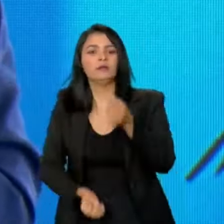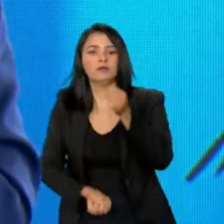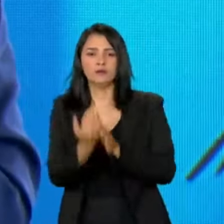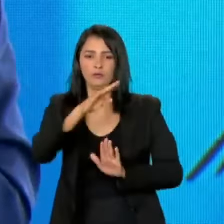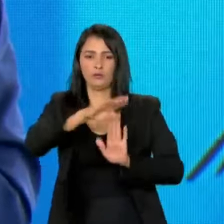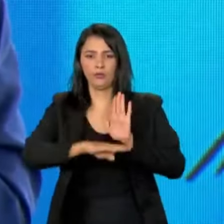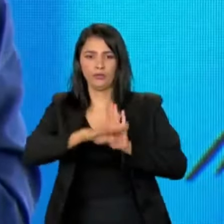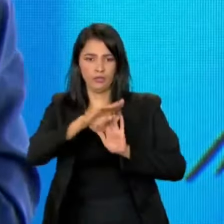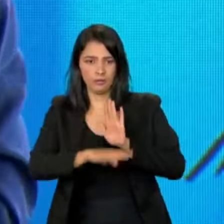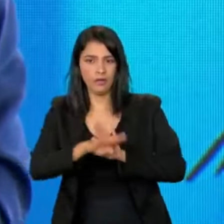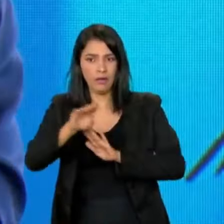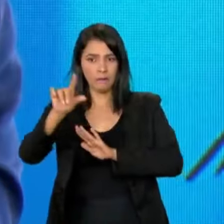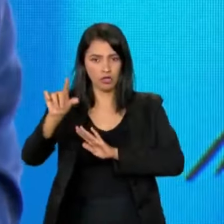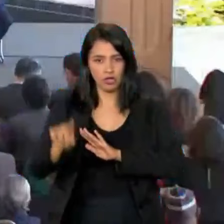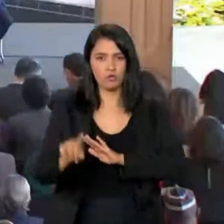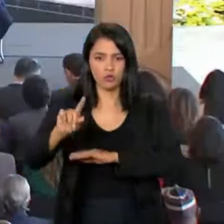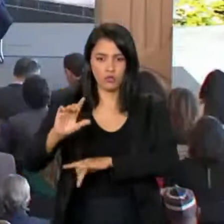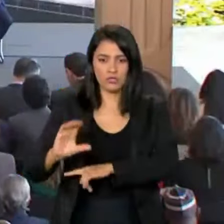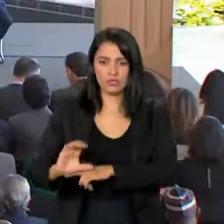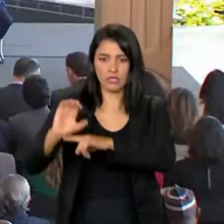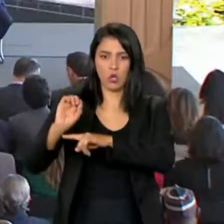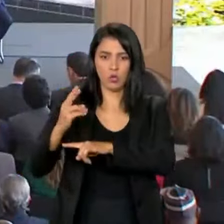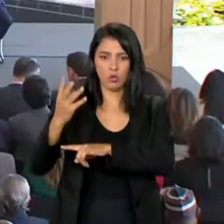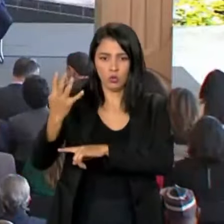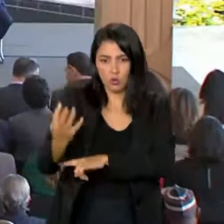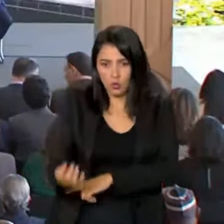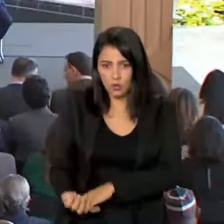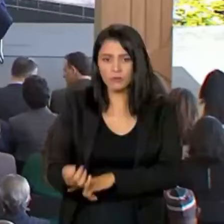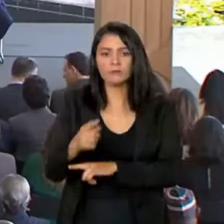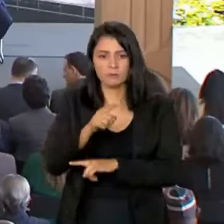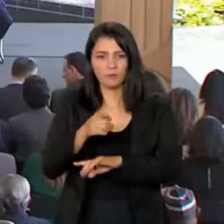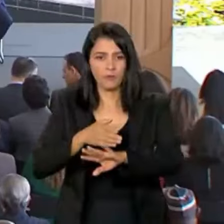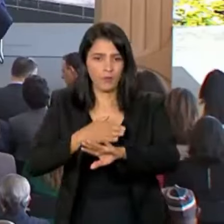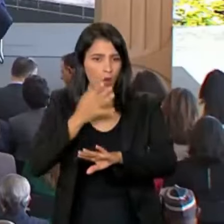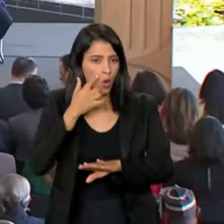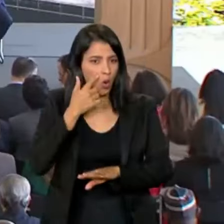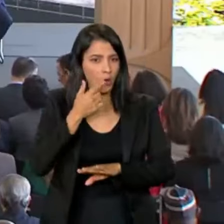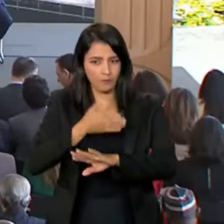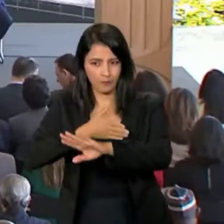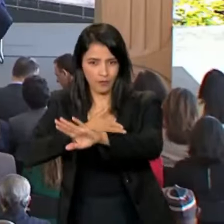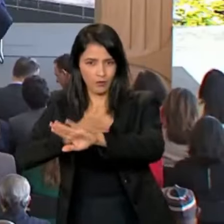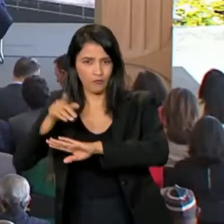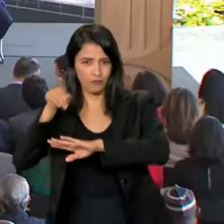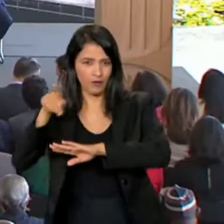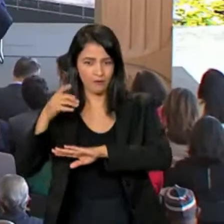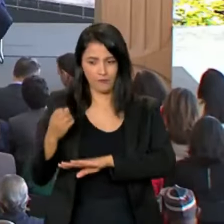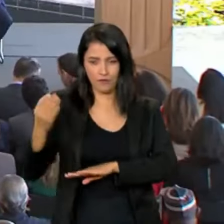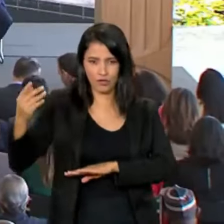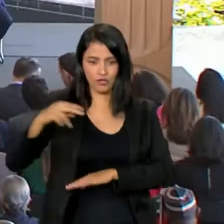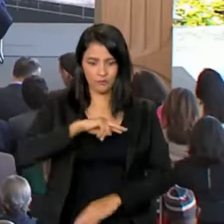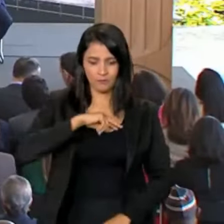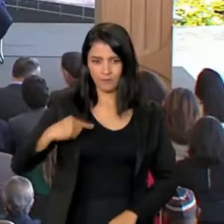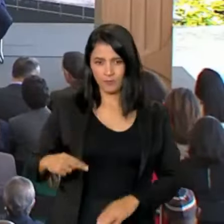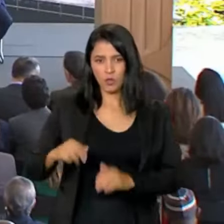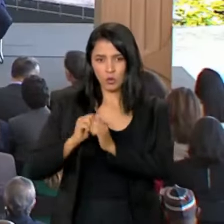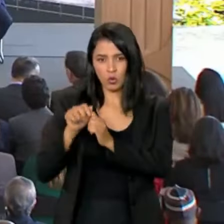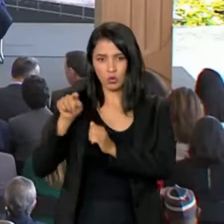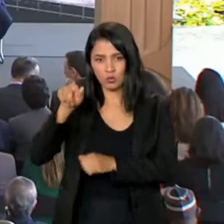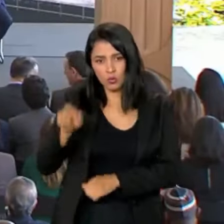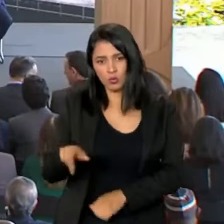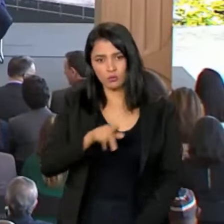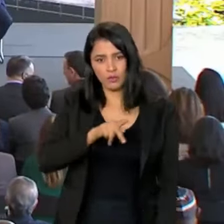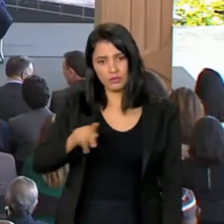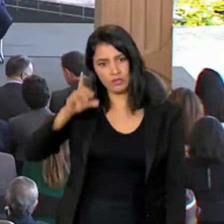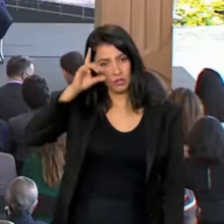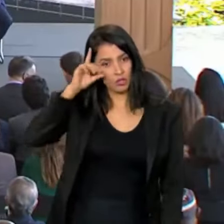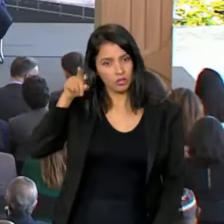descarbonização do judiciário. Presidente Lula, eu estive na China, numa viagem institucional, estive com a presidente Dilma Rousseff, que preside